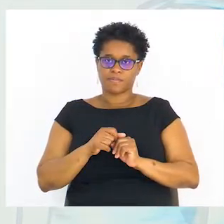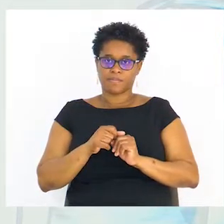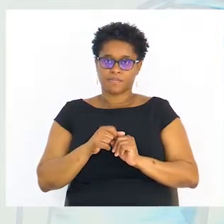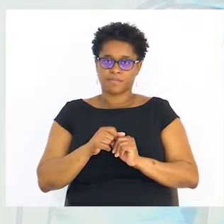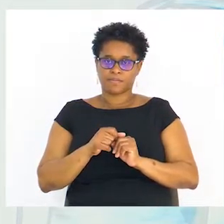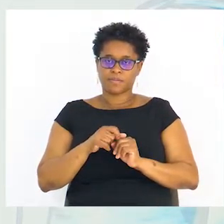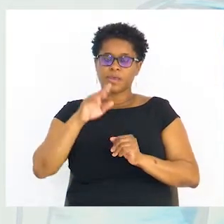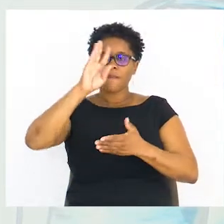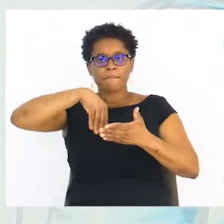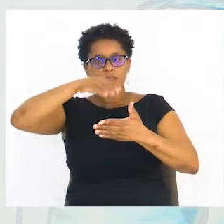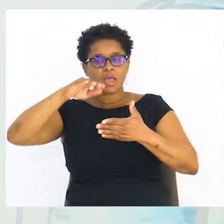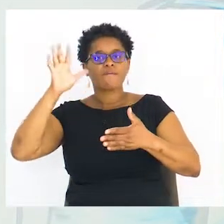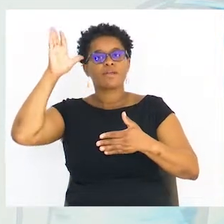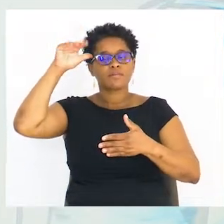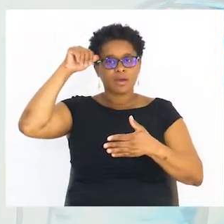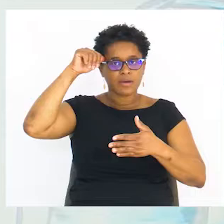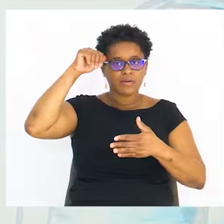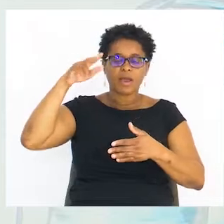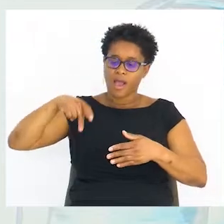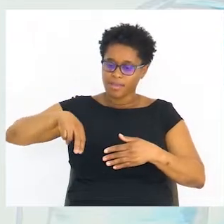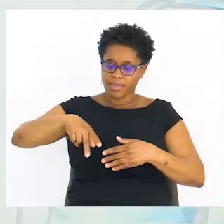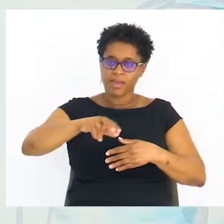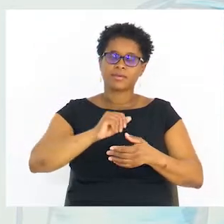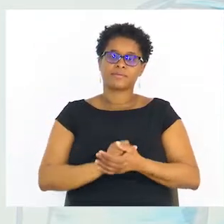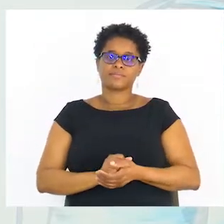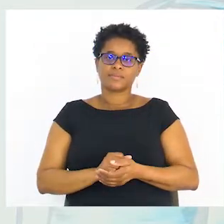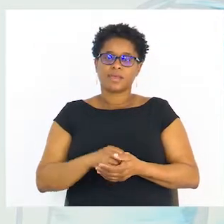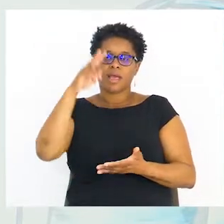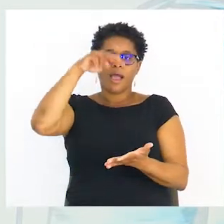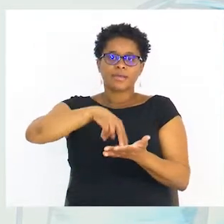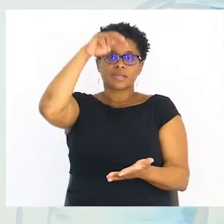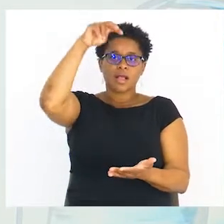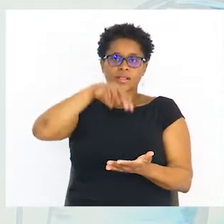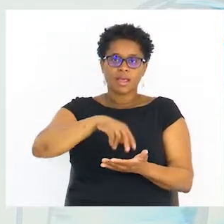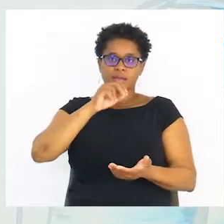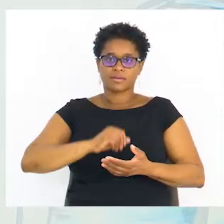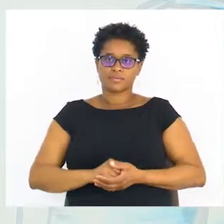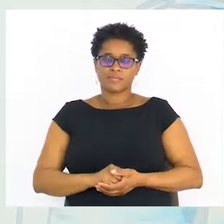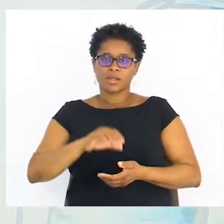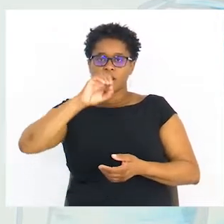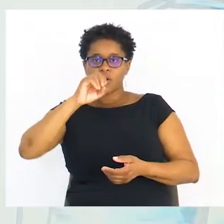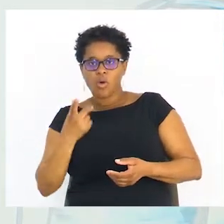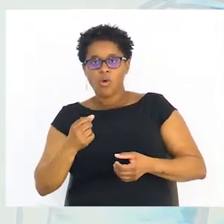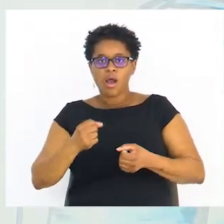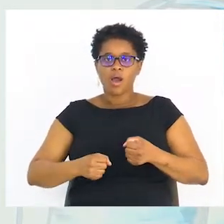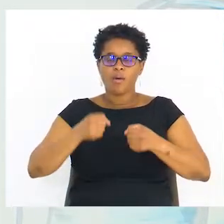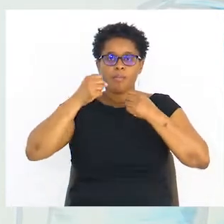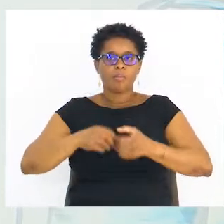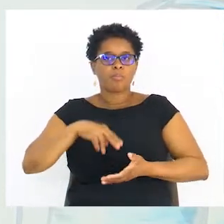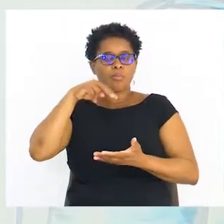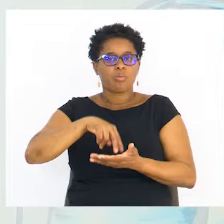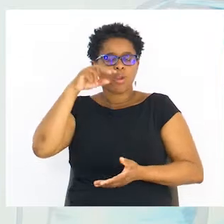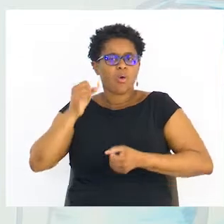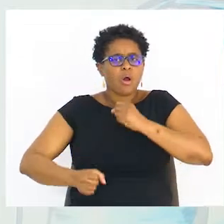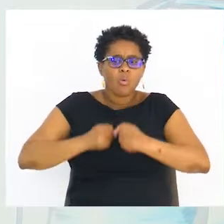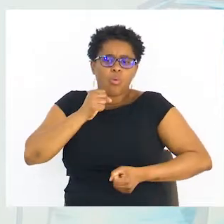que pintavam os animais a andar, a saltar, ou a pular,